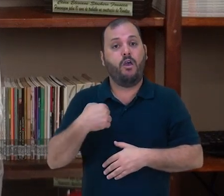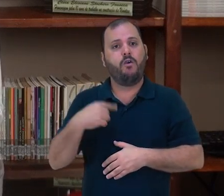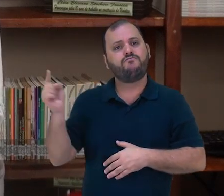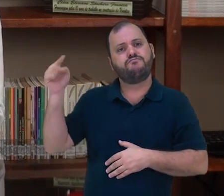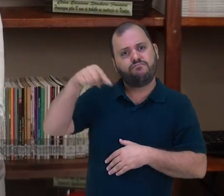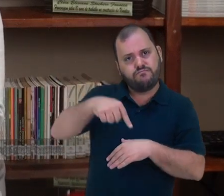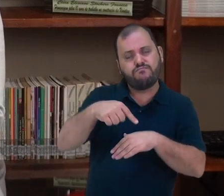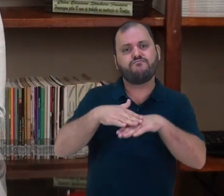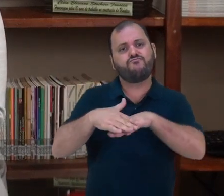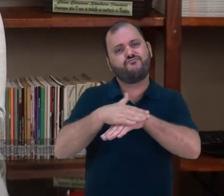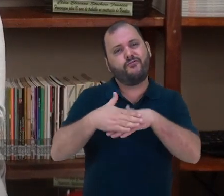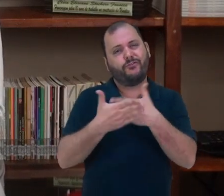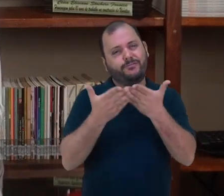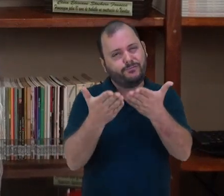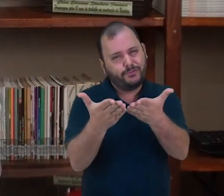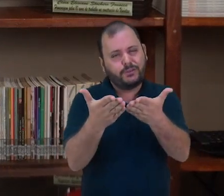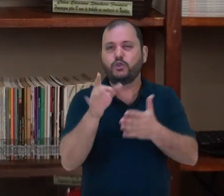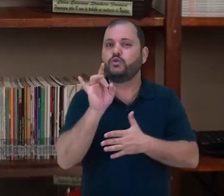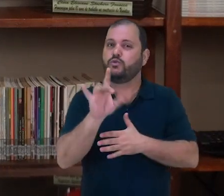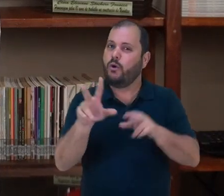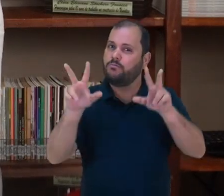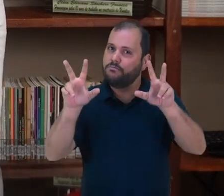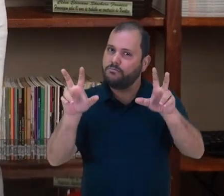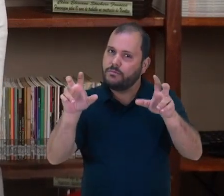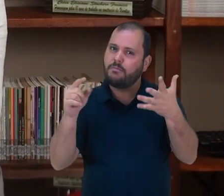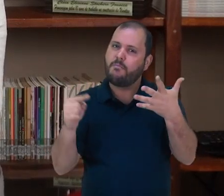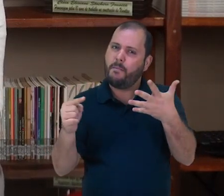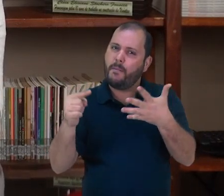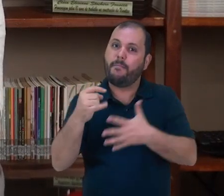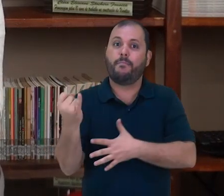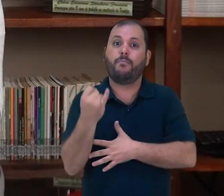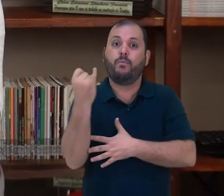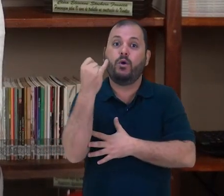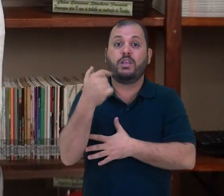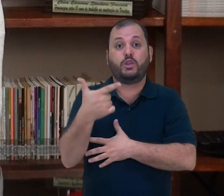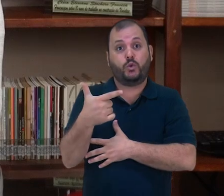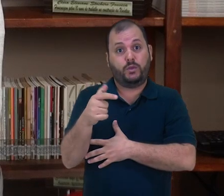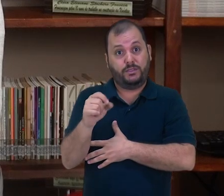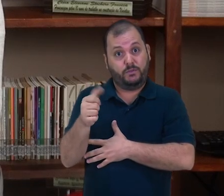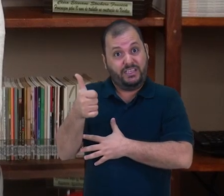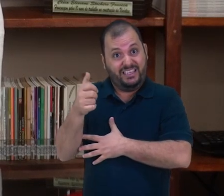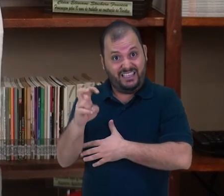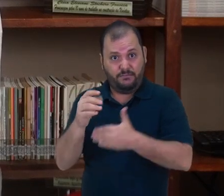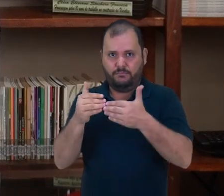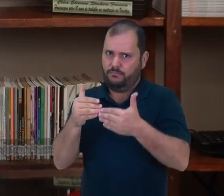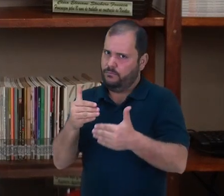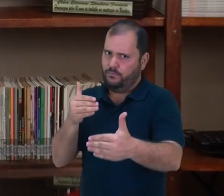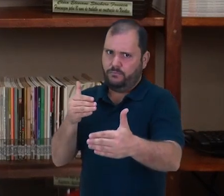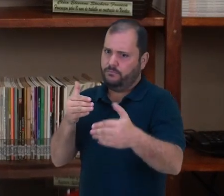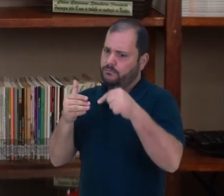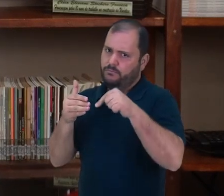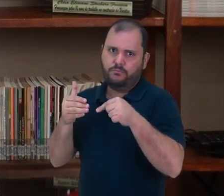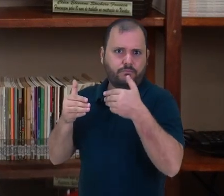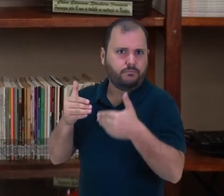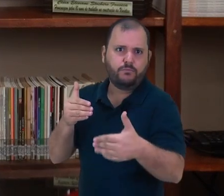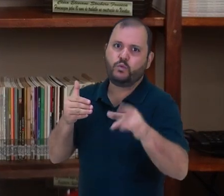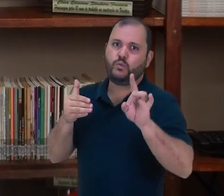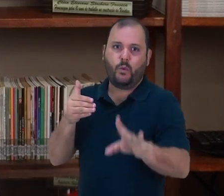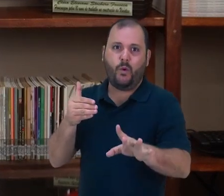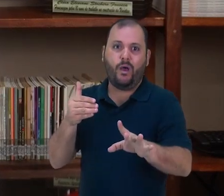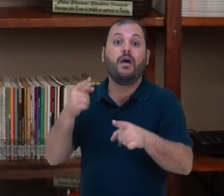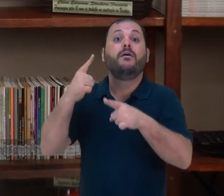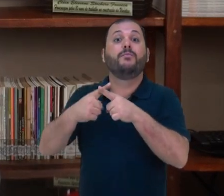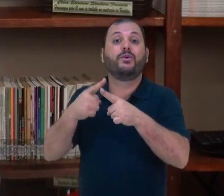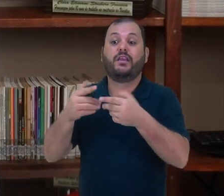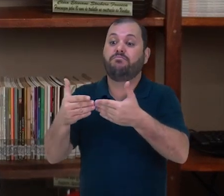Assim, nós só vamos trazer aquilo que é válido a partir de 2015, pois o que foi estabelecido para o período